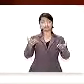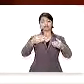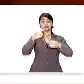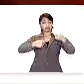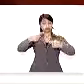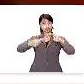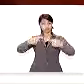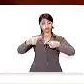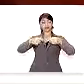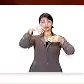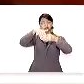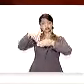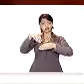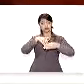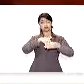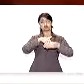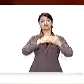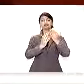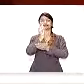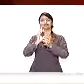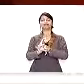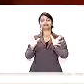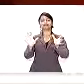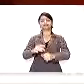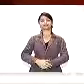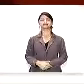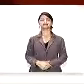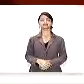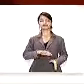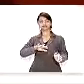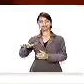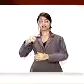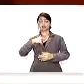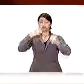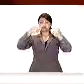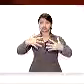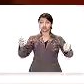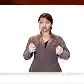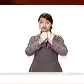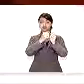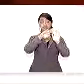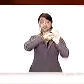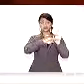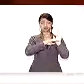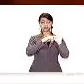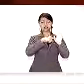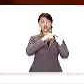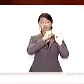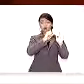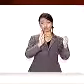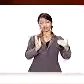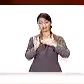discussão em votação aprovados relato em conjuntos itens de 8 a